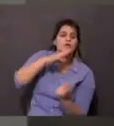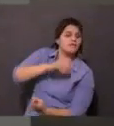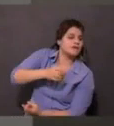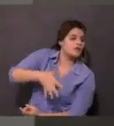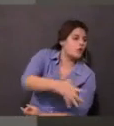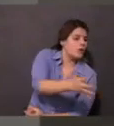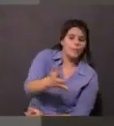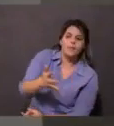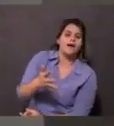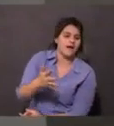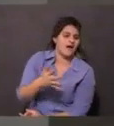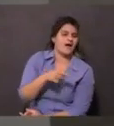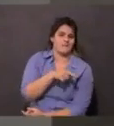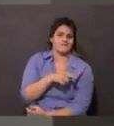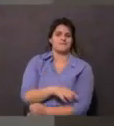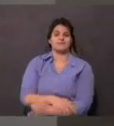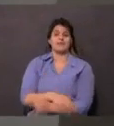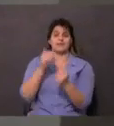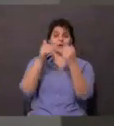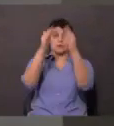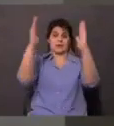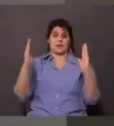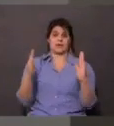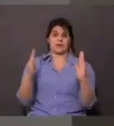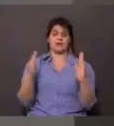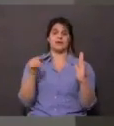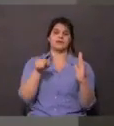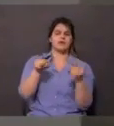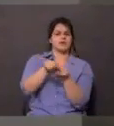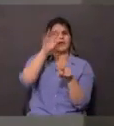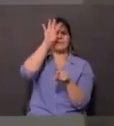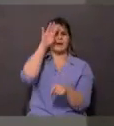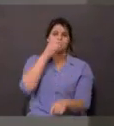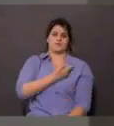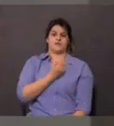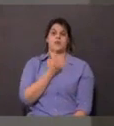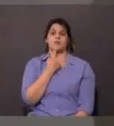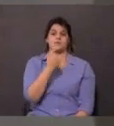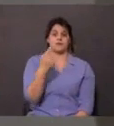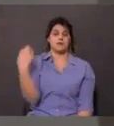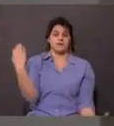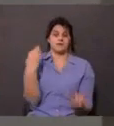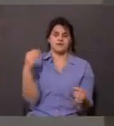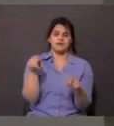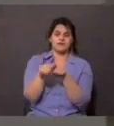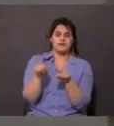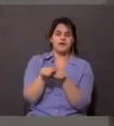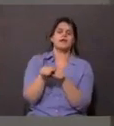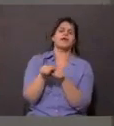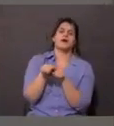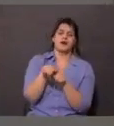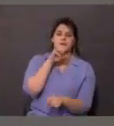Tem esta Igreja, porventura, como o Papa também nos disse, de mudar os seus esquemas e